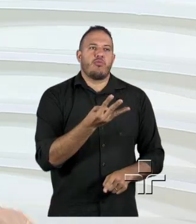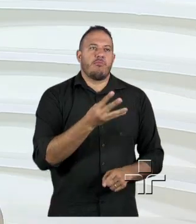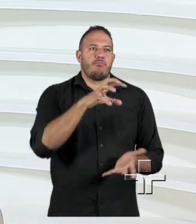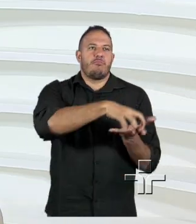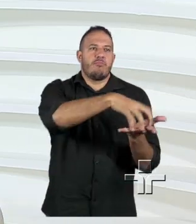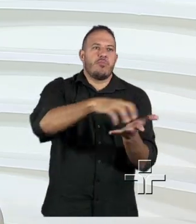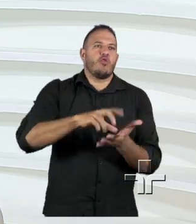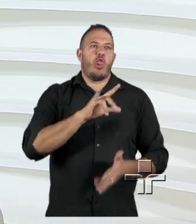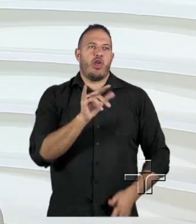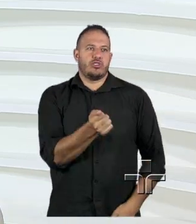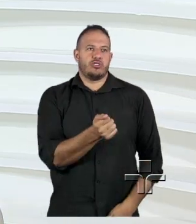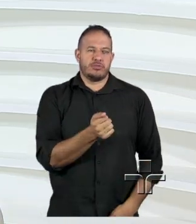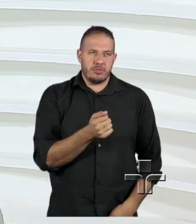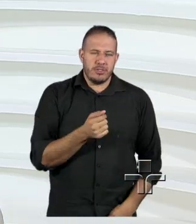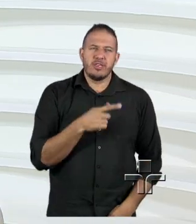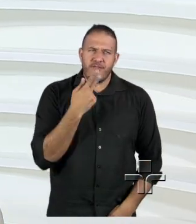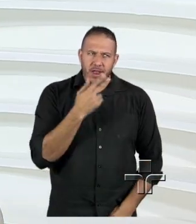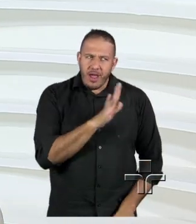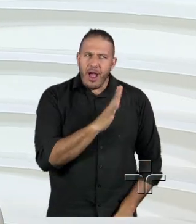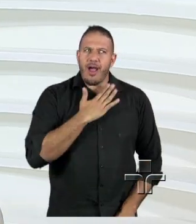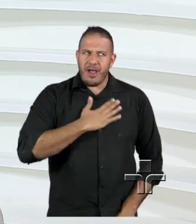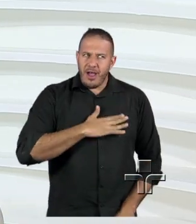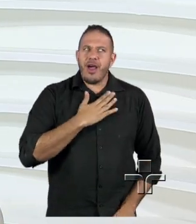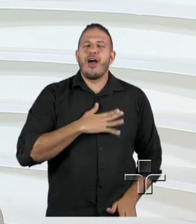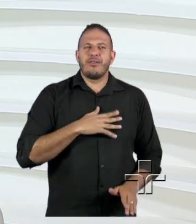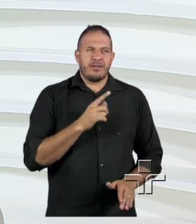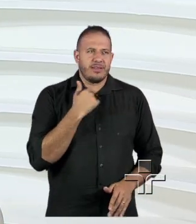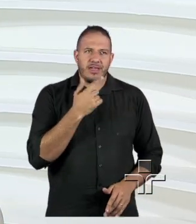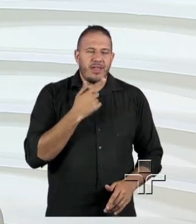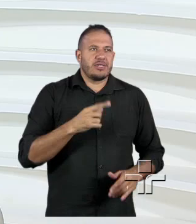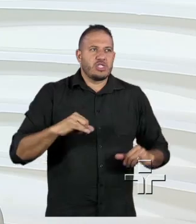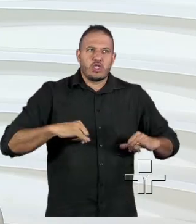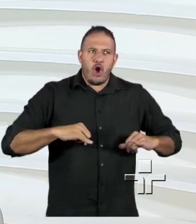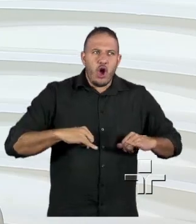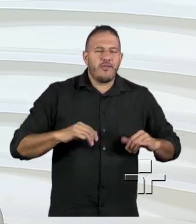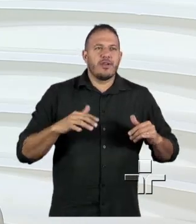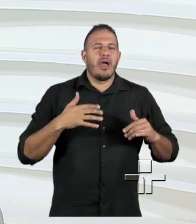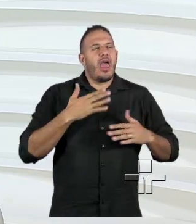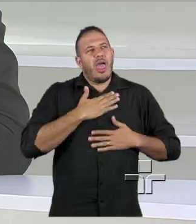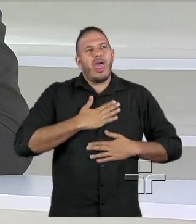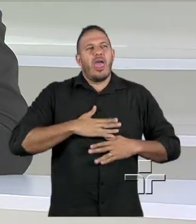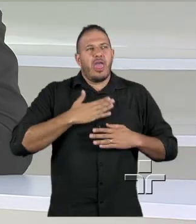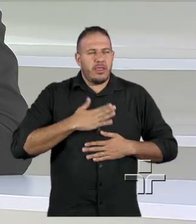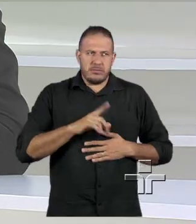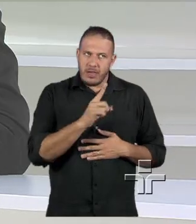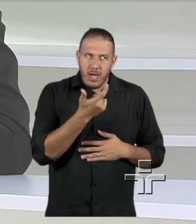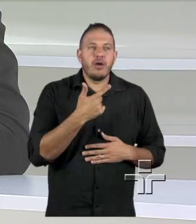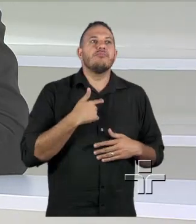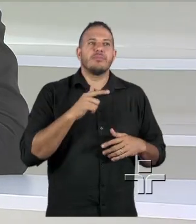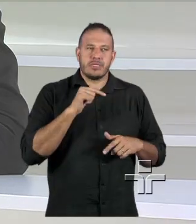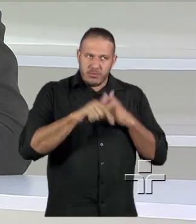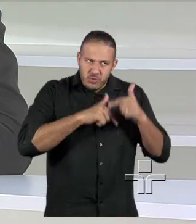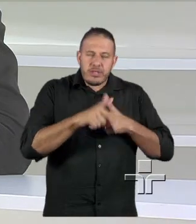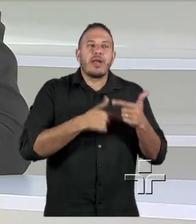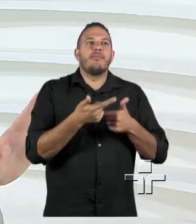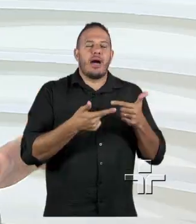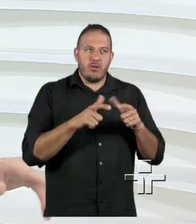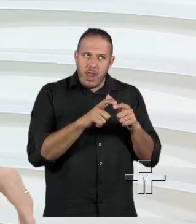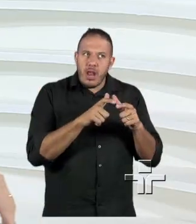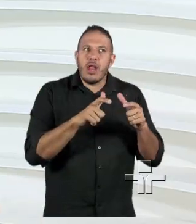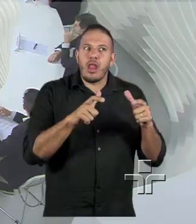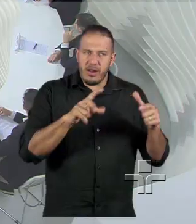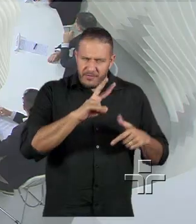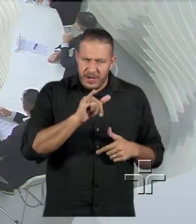que a gente não passa vontade, ninguém sofre ali de marasmo, sabe? De não ter o que fazer, porque mas tem desafio.